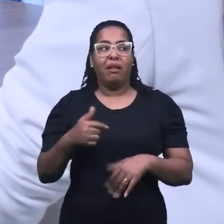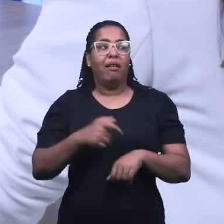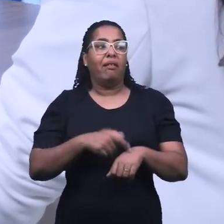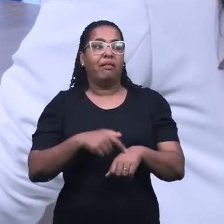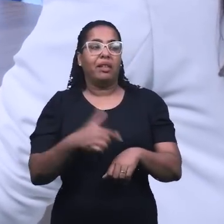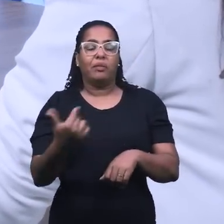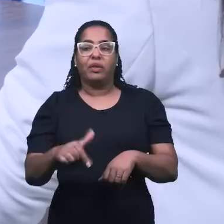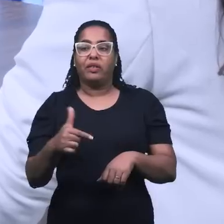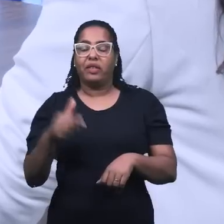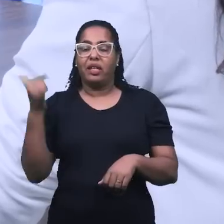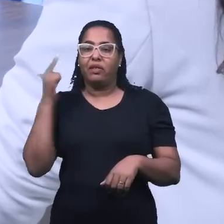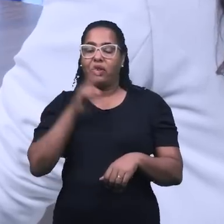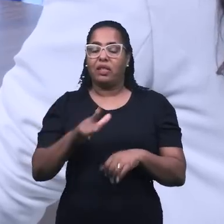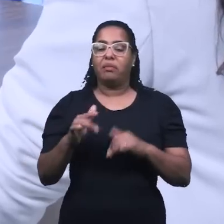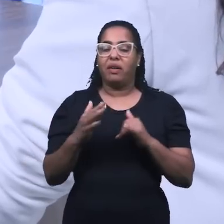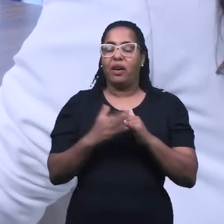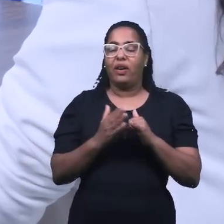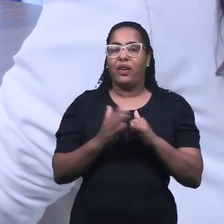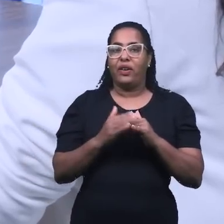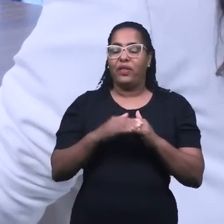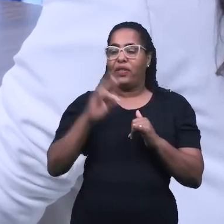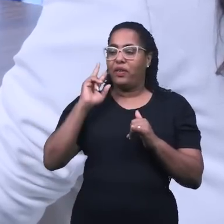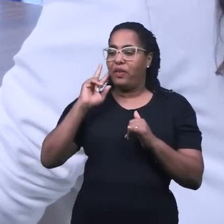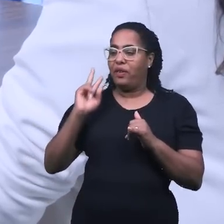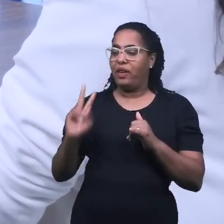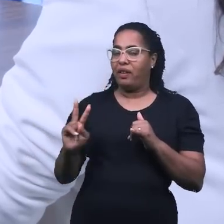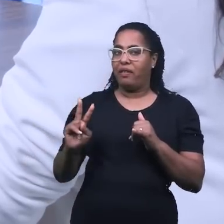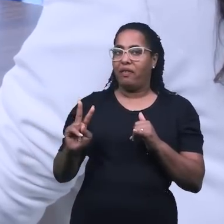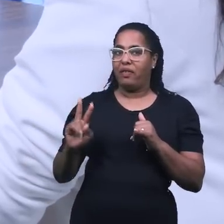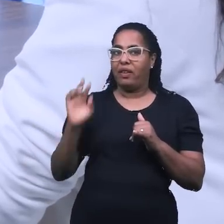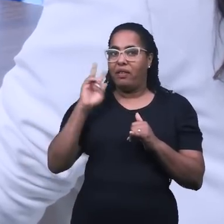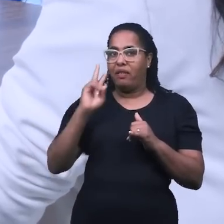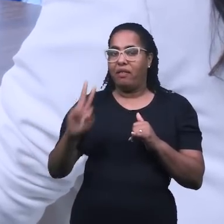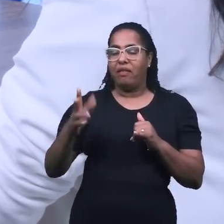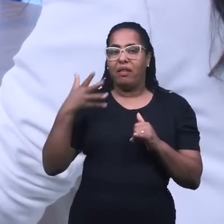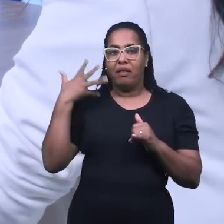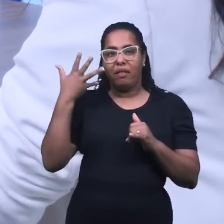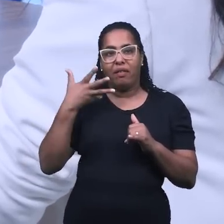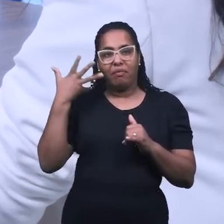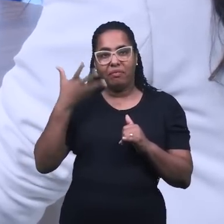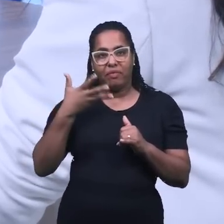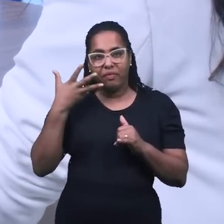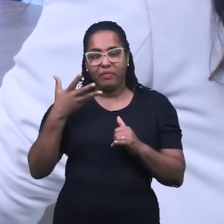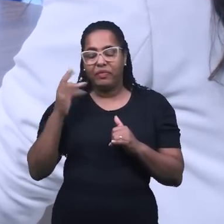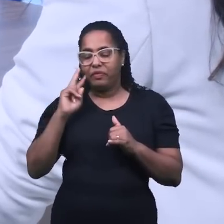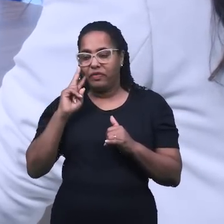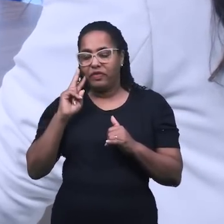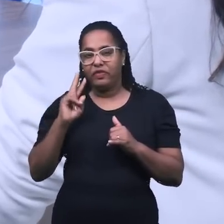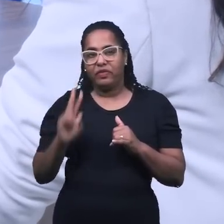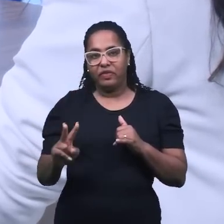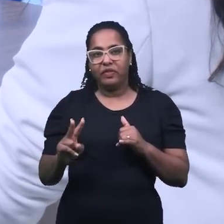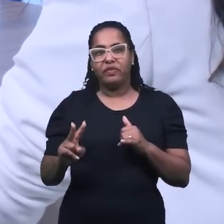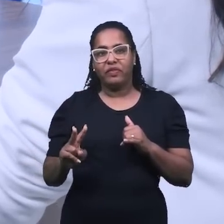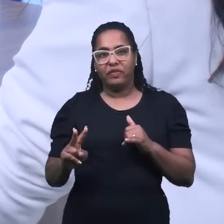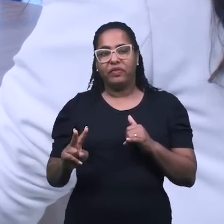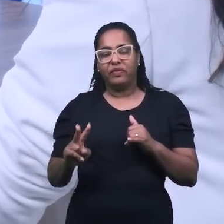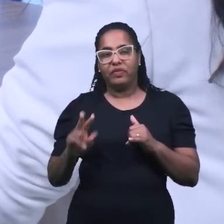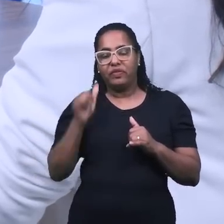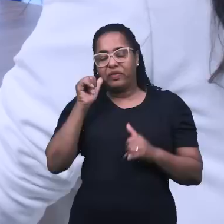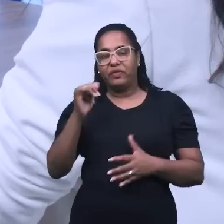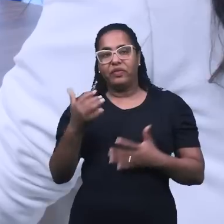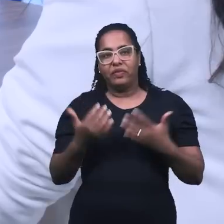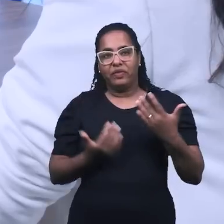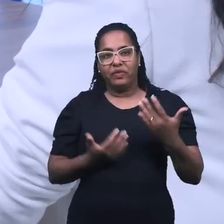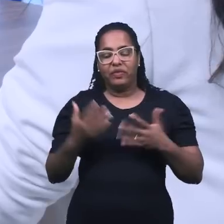eu não consegui, mas está ali o YouTube para a gente assistir a palavra, né? Assistir